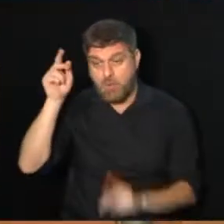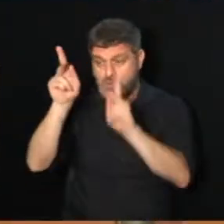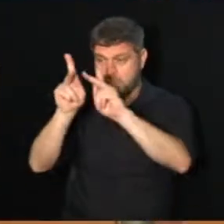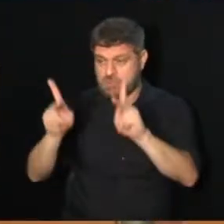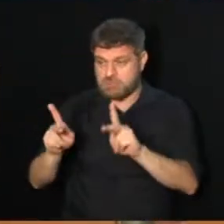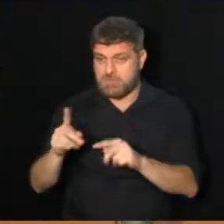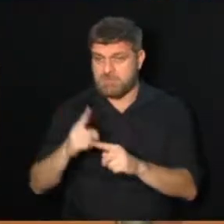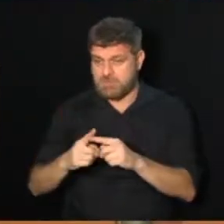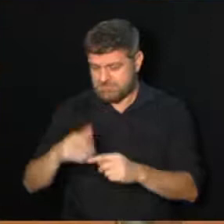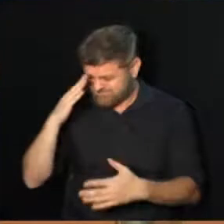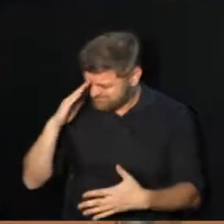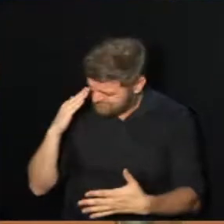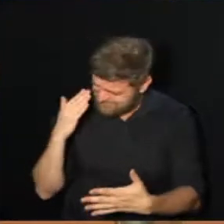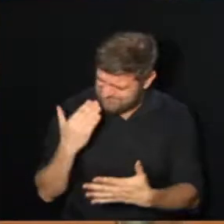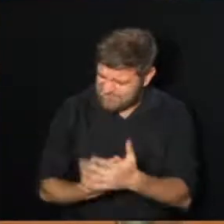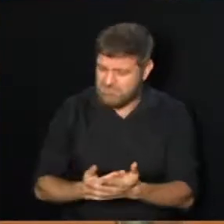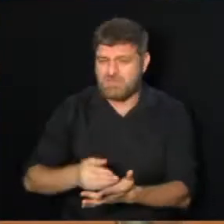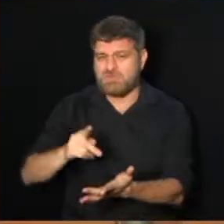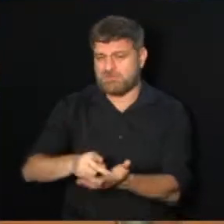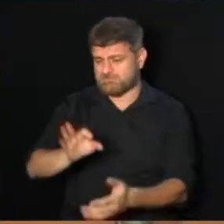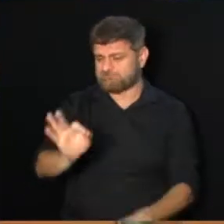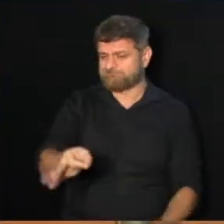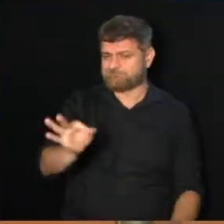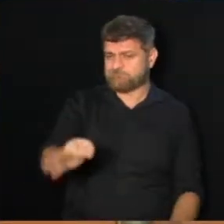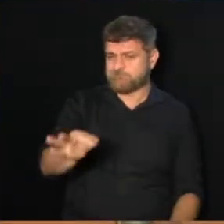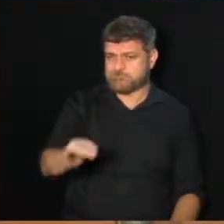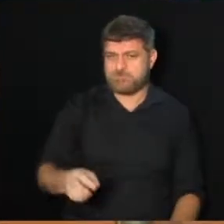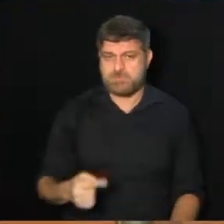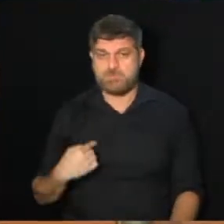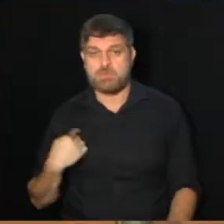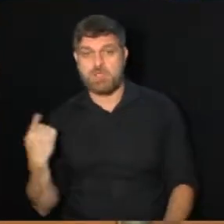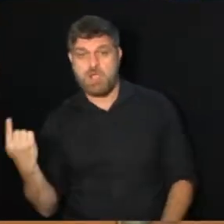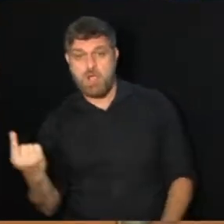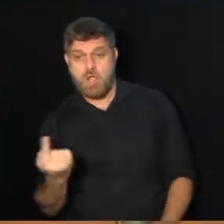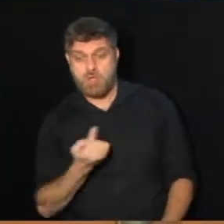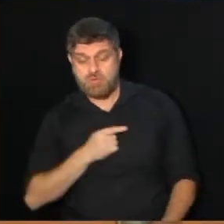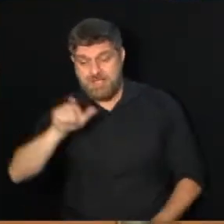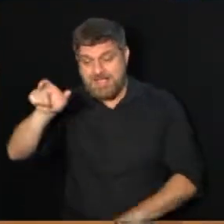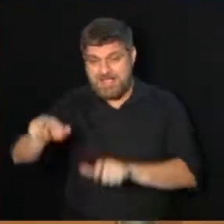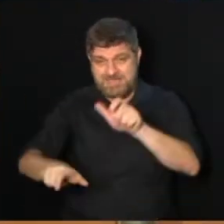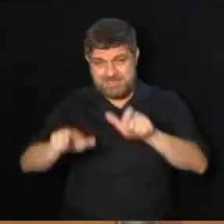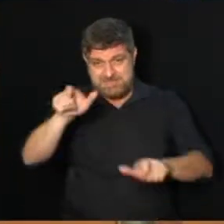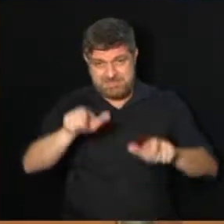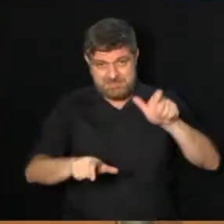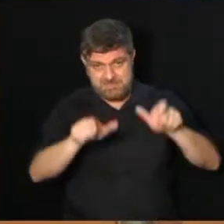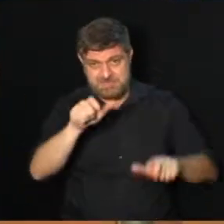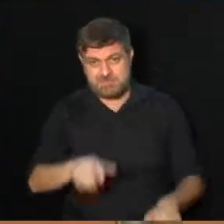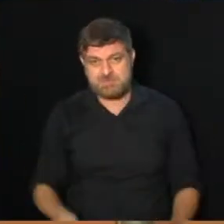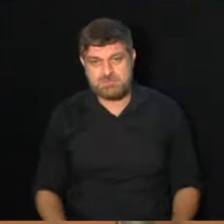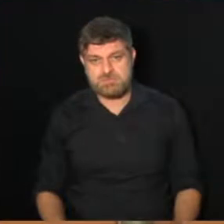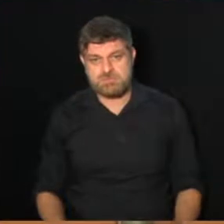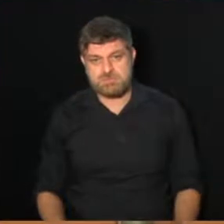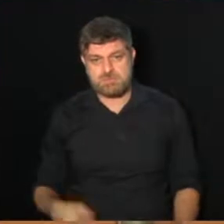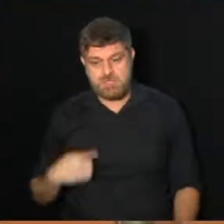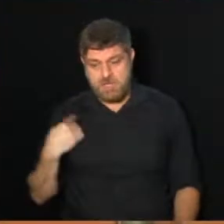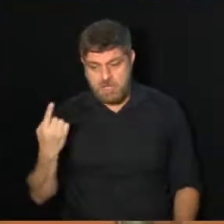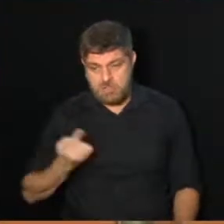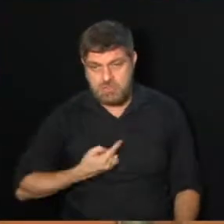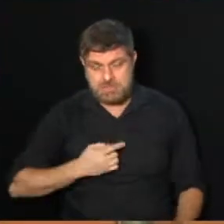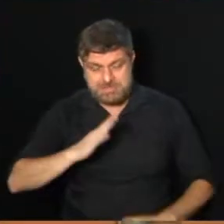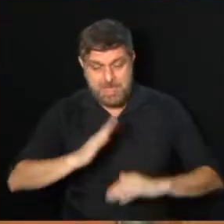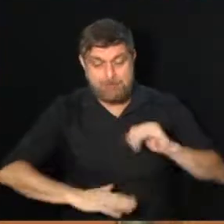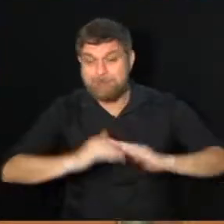eu acredito que nós, seres humanos, como disse o Fernão, que nós somos os agentes,